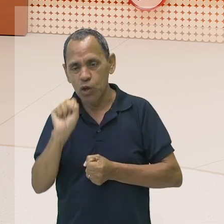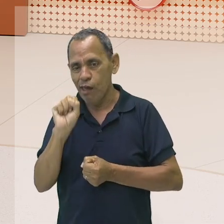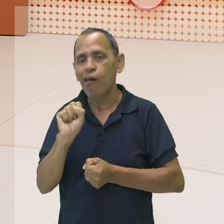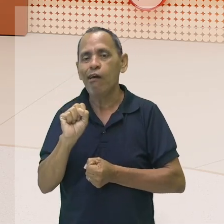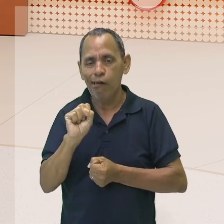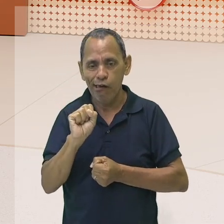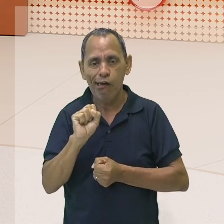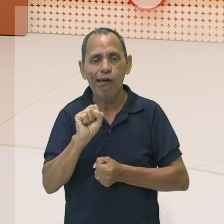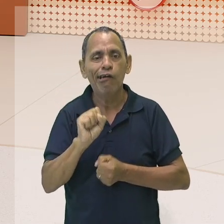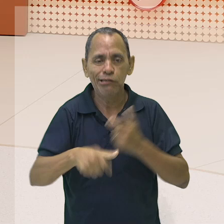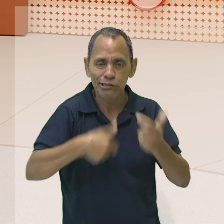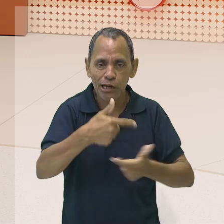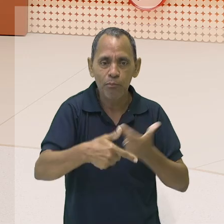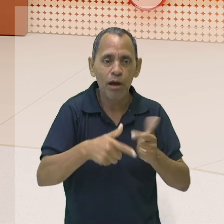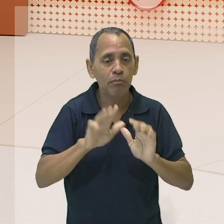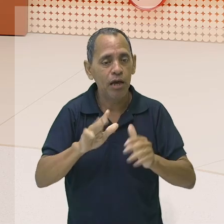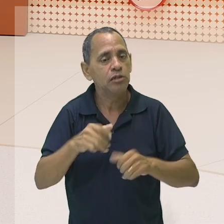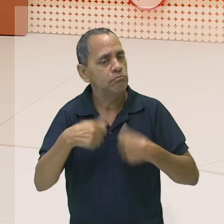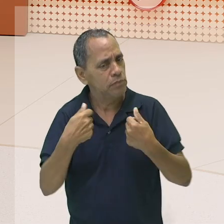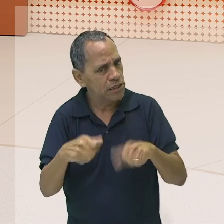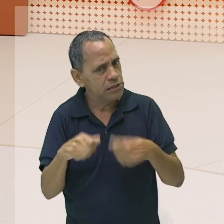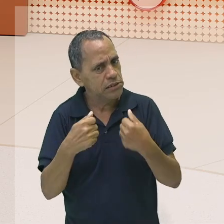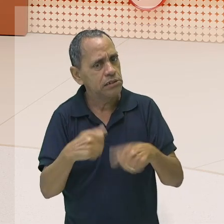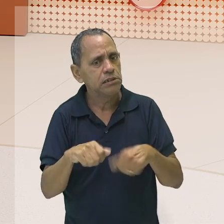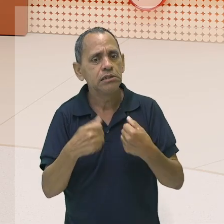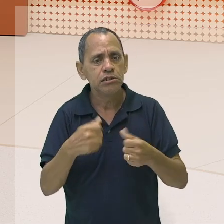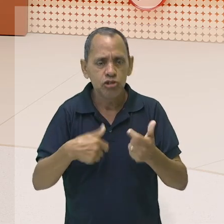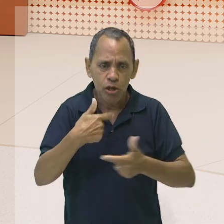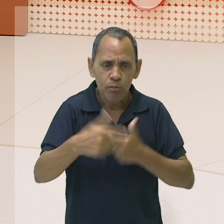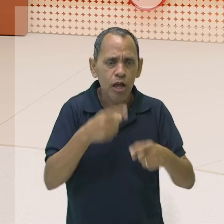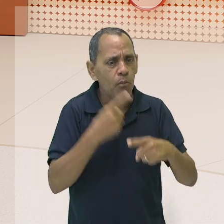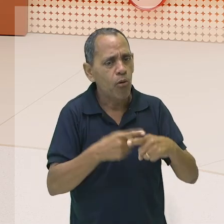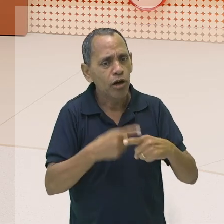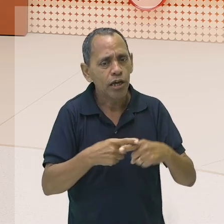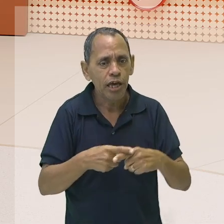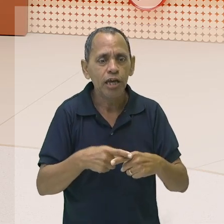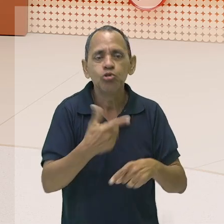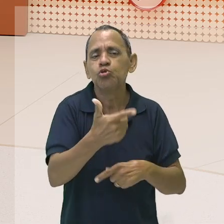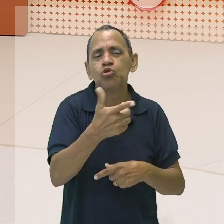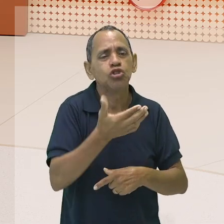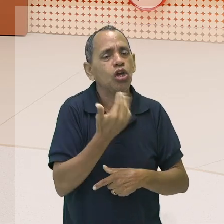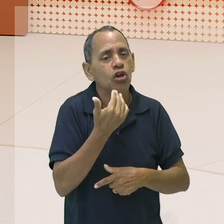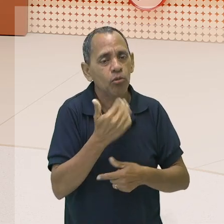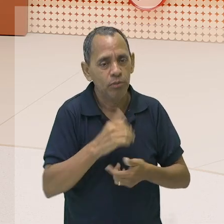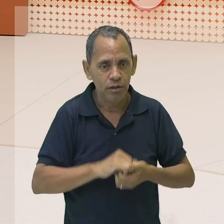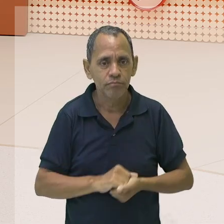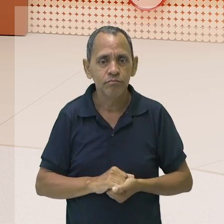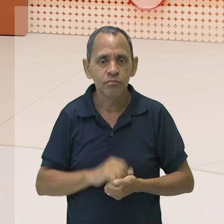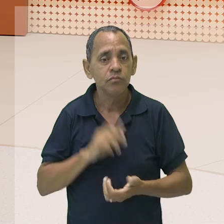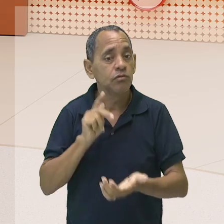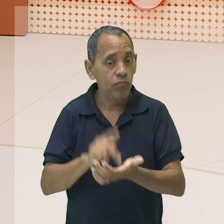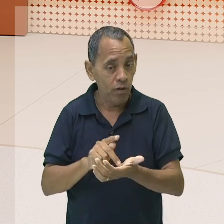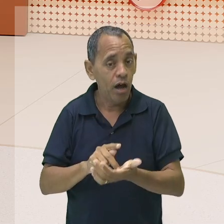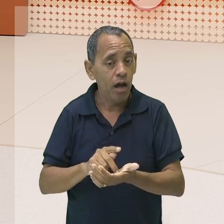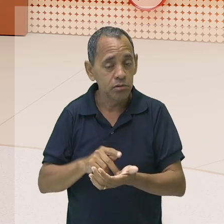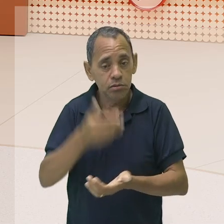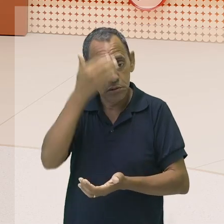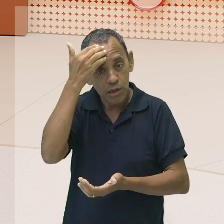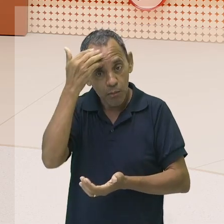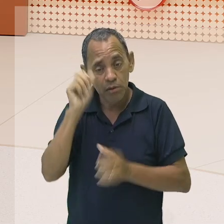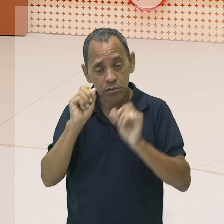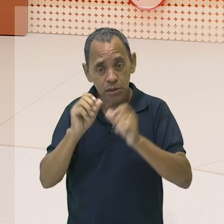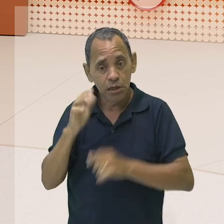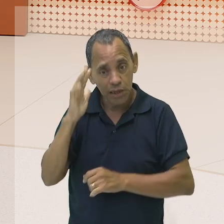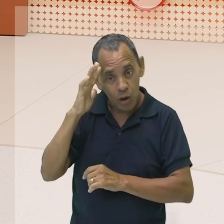trabalhar aqui, porque senão eu não vou ter o que comer, né? É basicamente essa a realidade, a gente sabe que isso acontece. Então a pobreza no